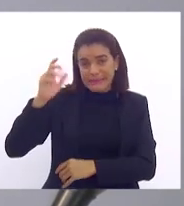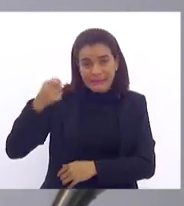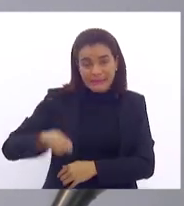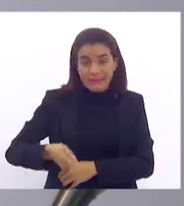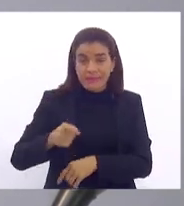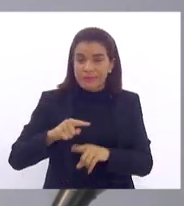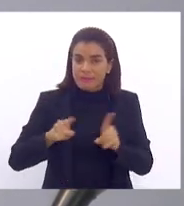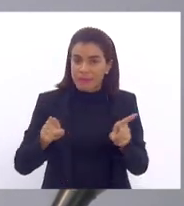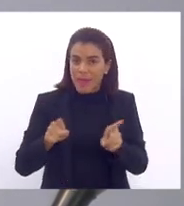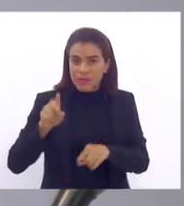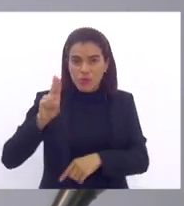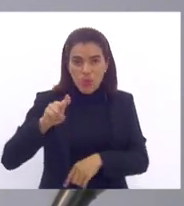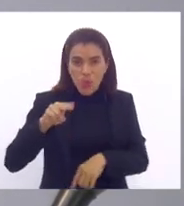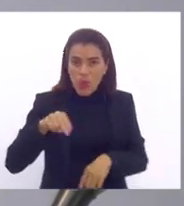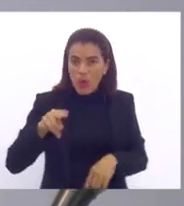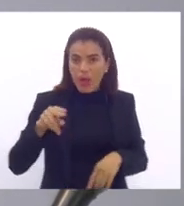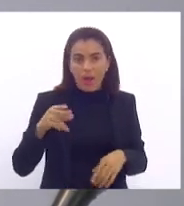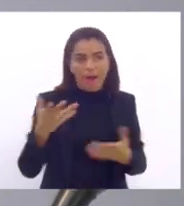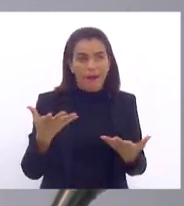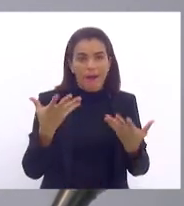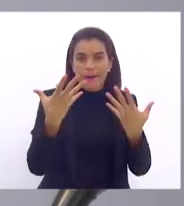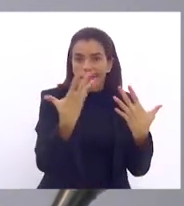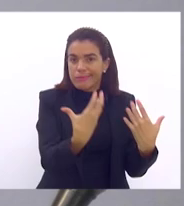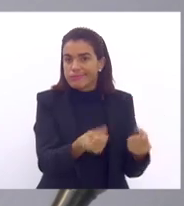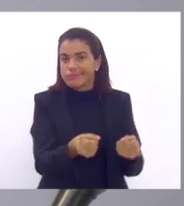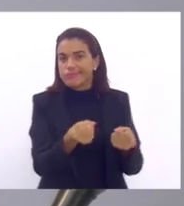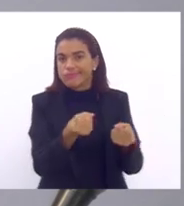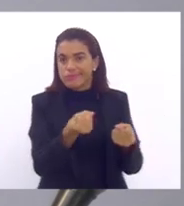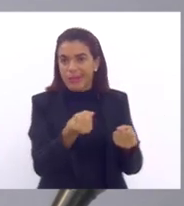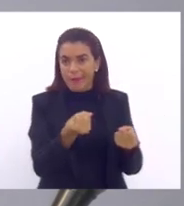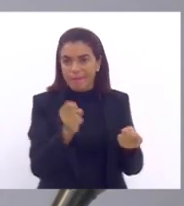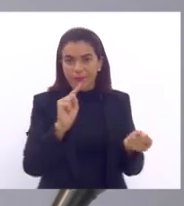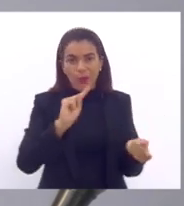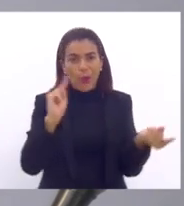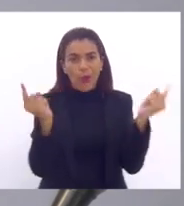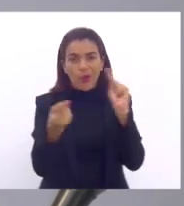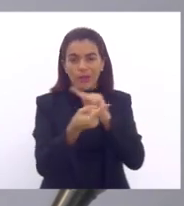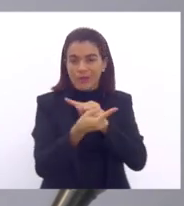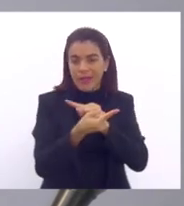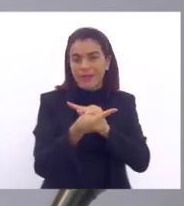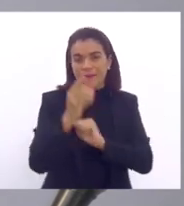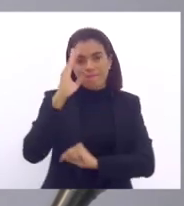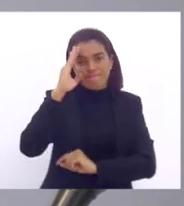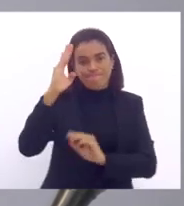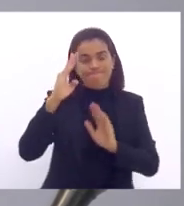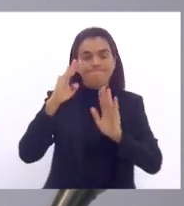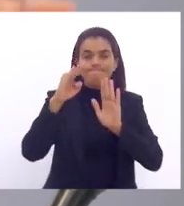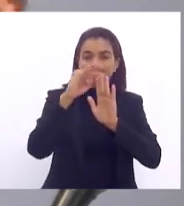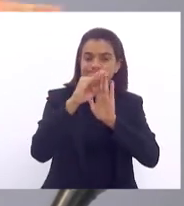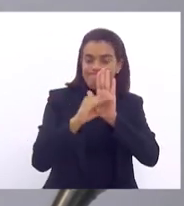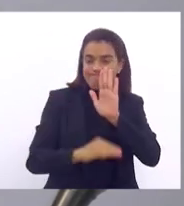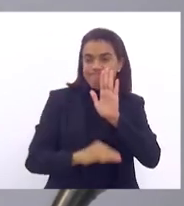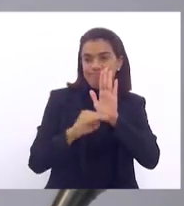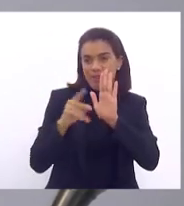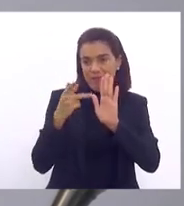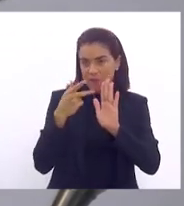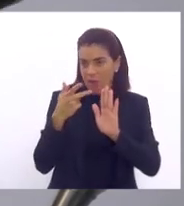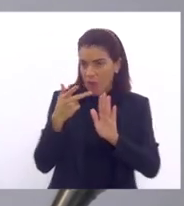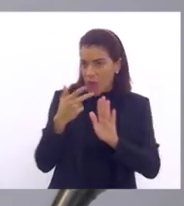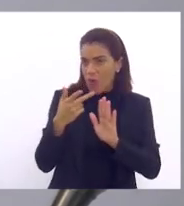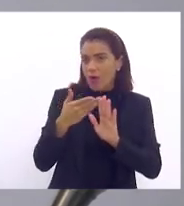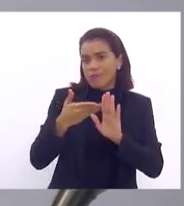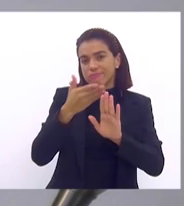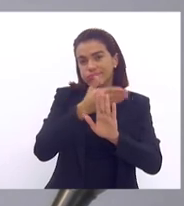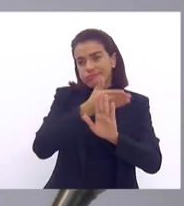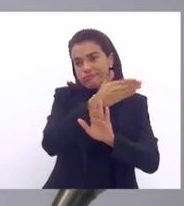nos subordinar que a decisão contraria Esse princípio né já que o senhor colocou e foi lá atrás no